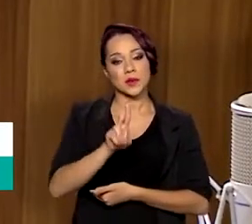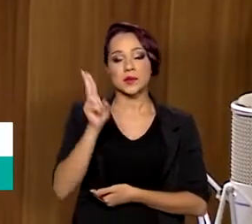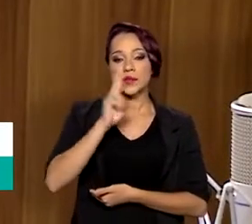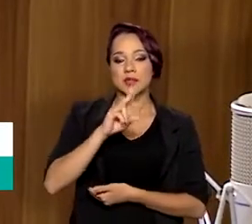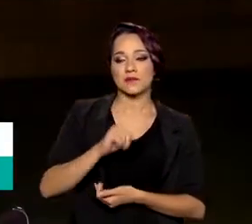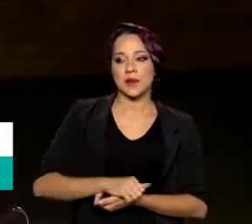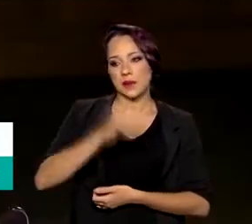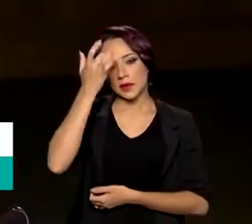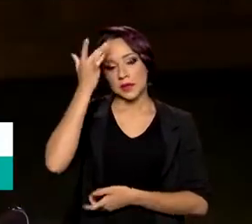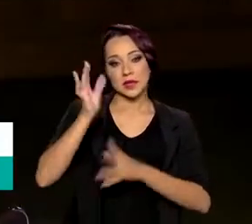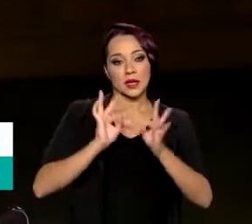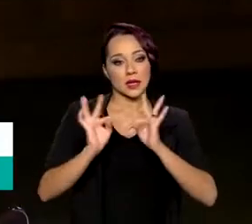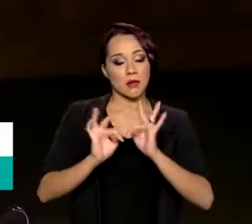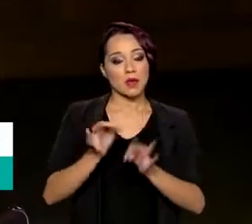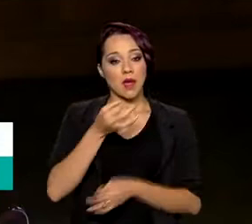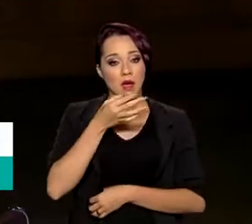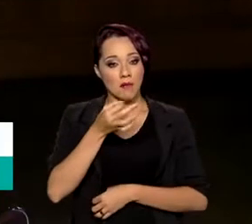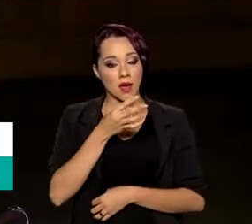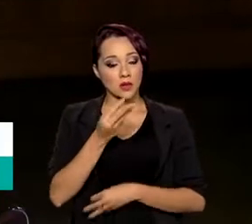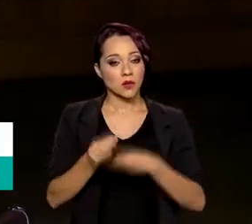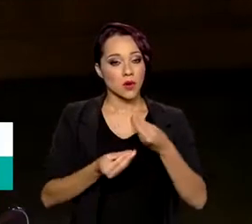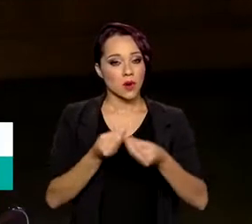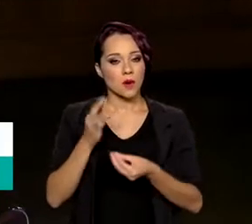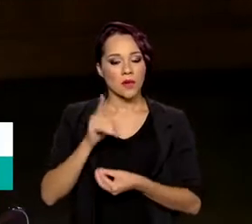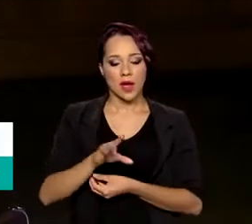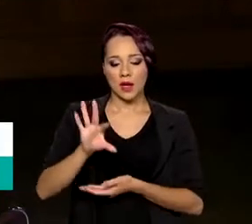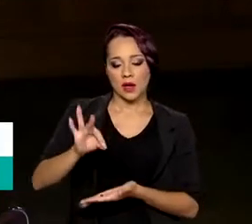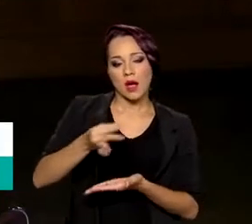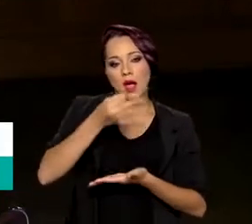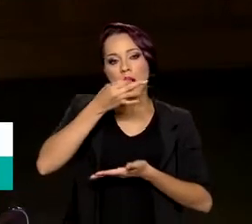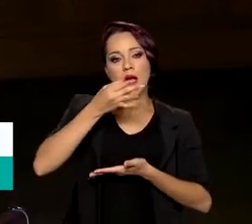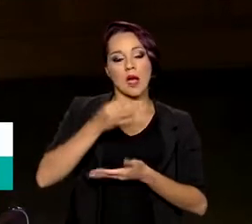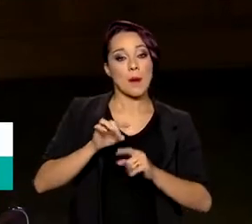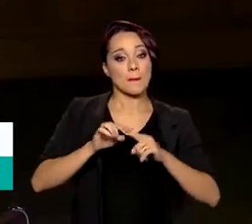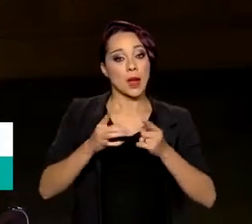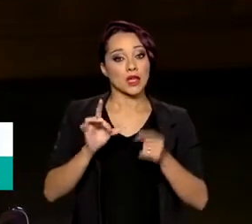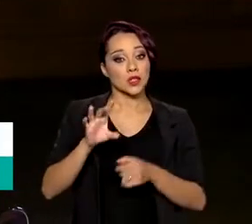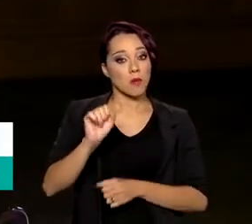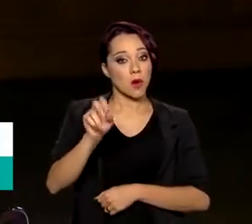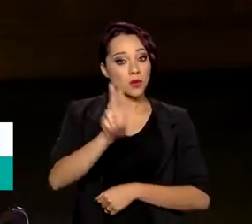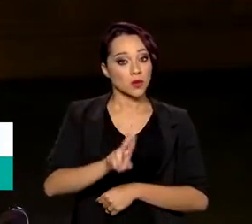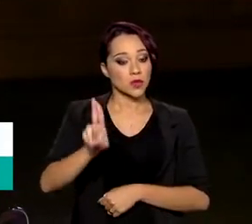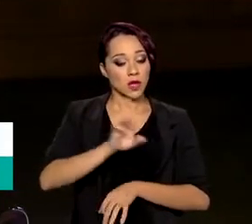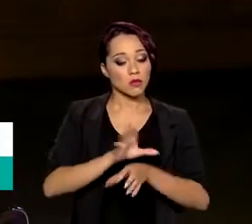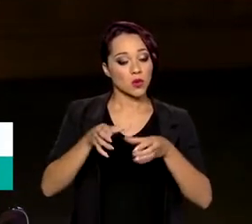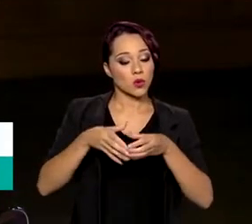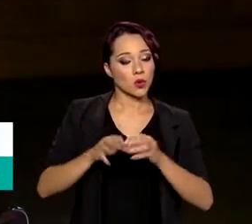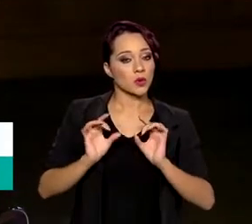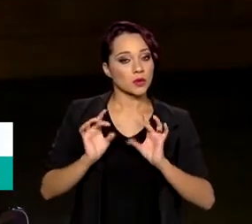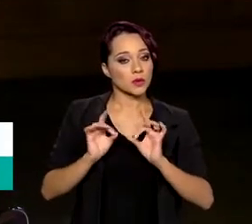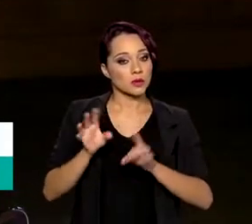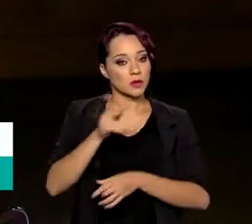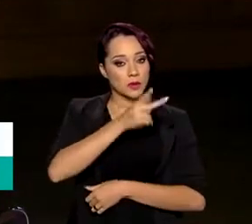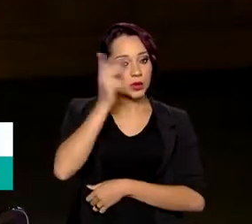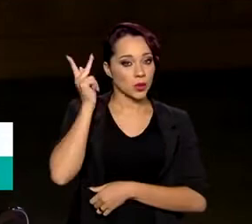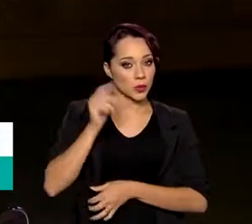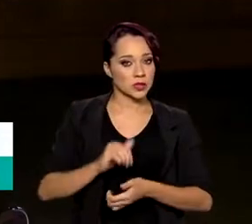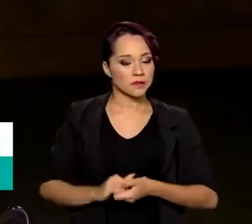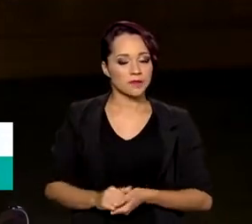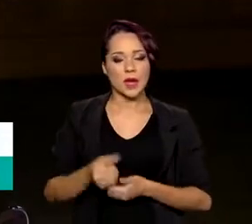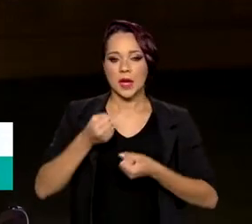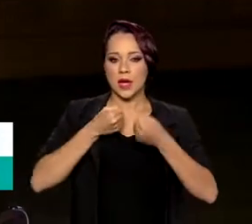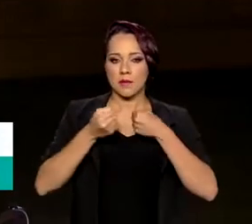para facilitar o tratamento, esse remédio vem em forma de comprimido. No entanto, ele só pode ser usado por um grupo específico de pessoas.